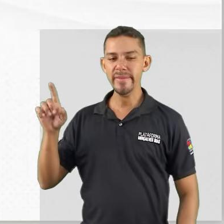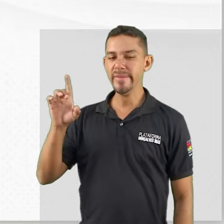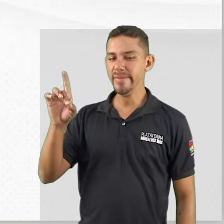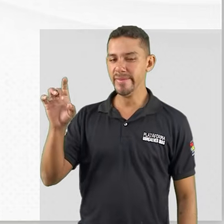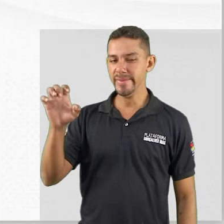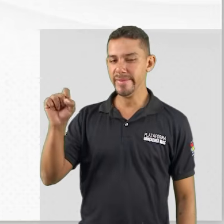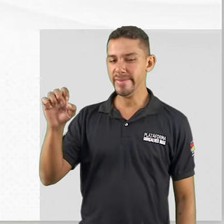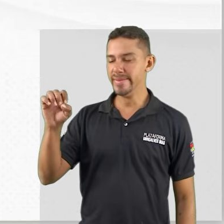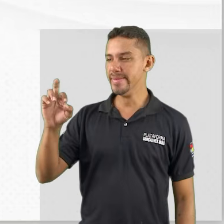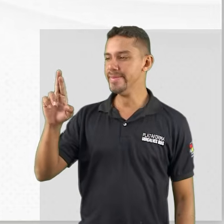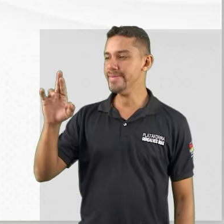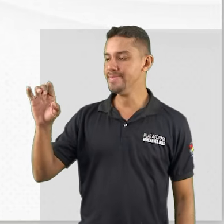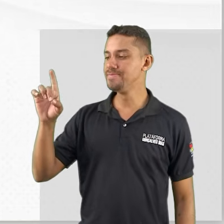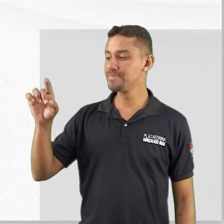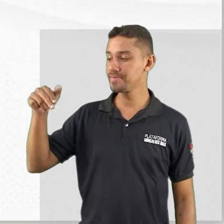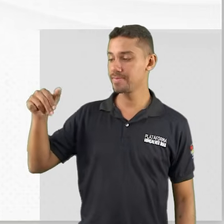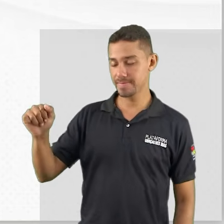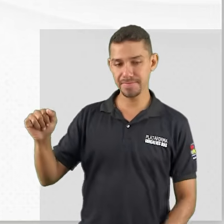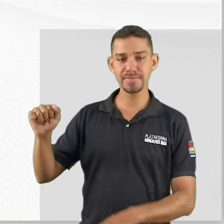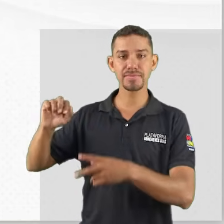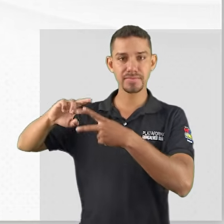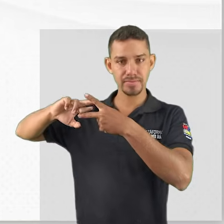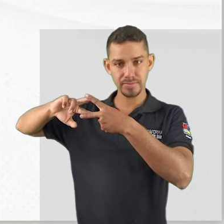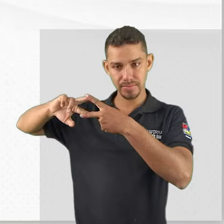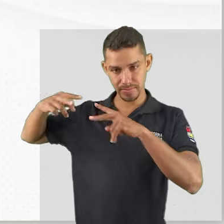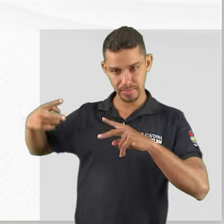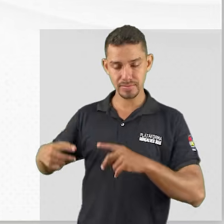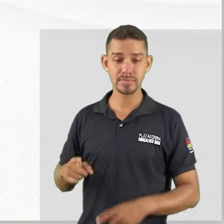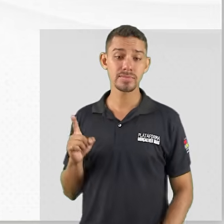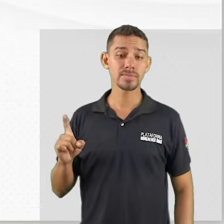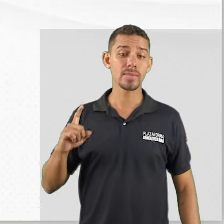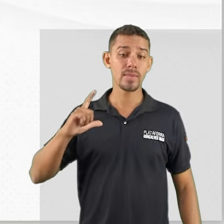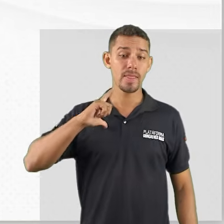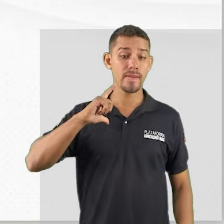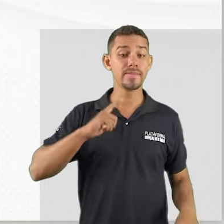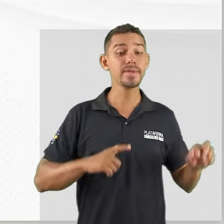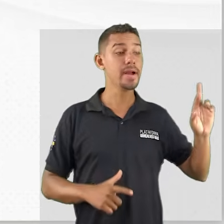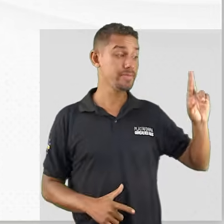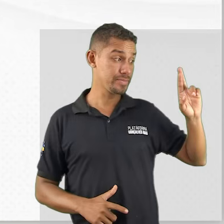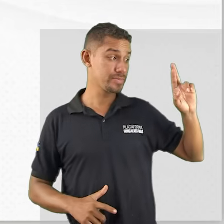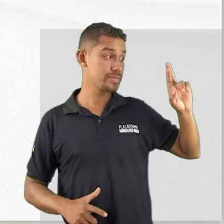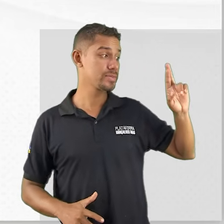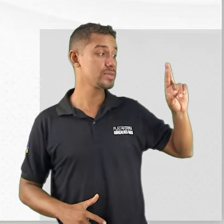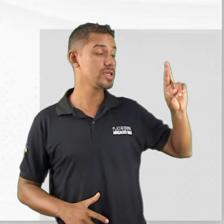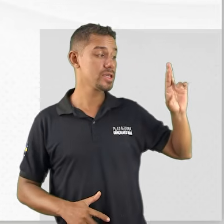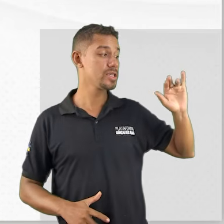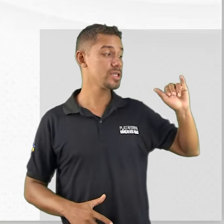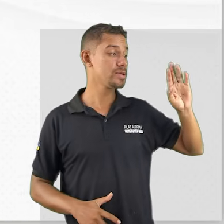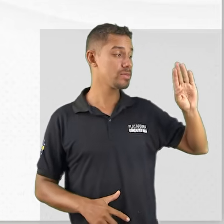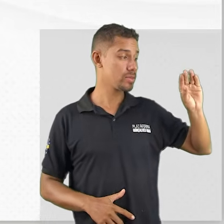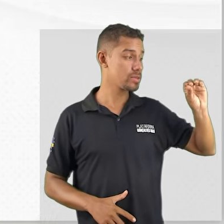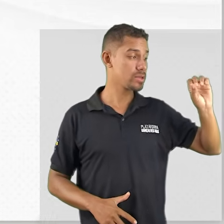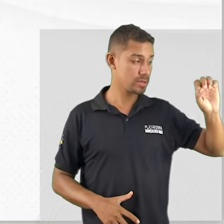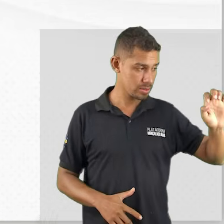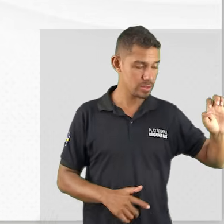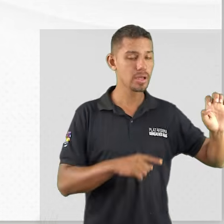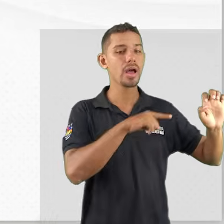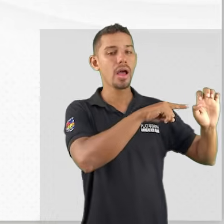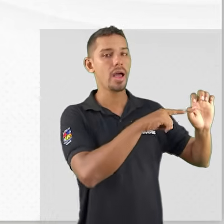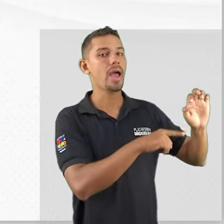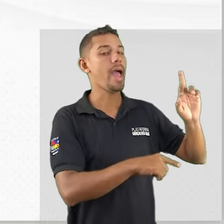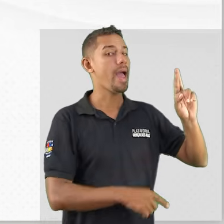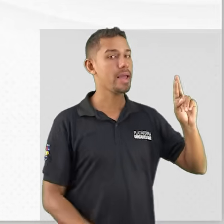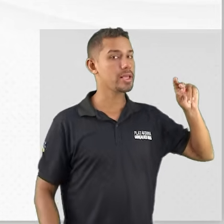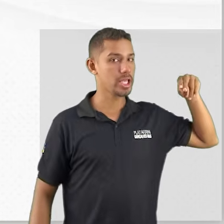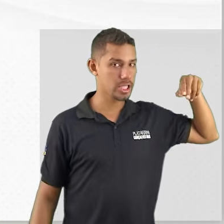uma desoxirribose, então é um DNA. Ah, esse açúcar ali é uma ribose? Se é uma ribose, então é um RNA,